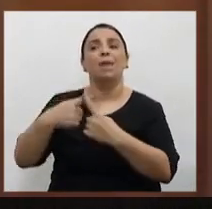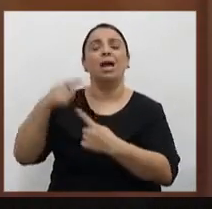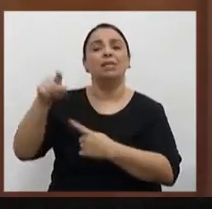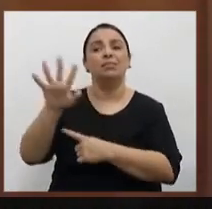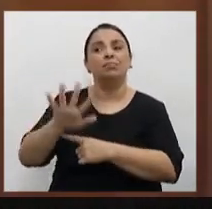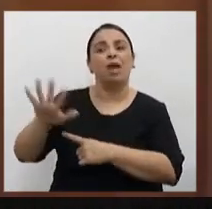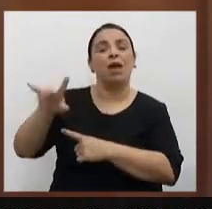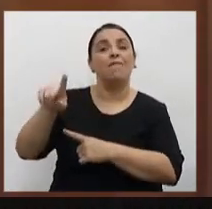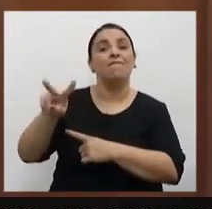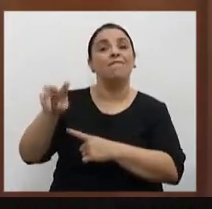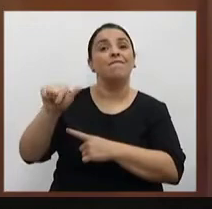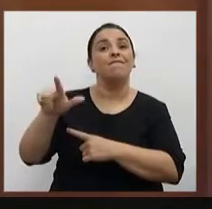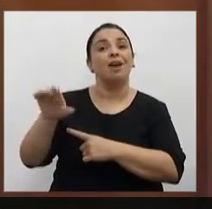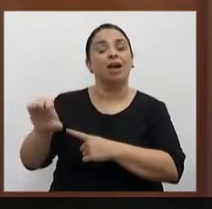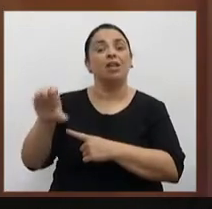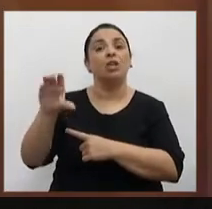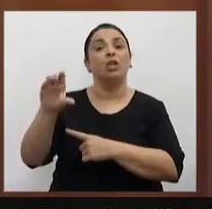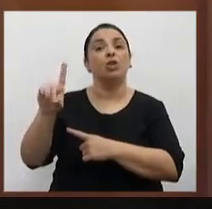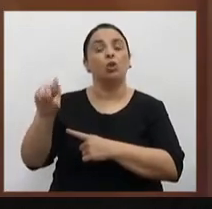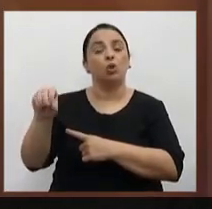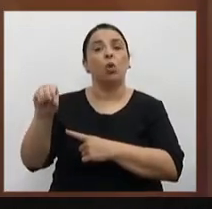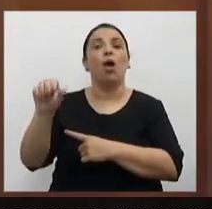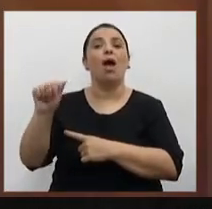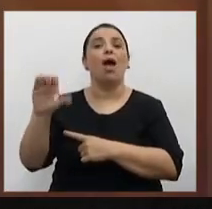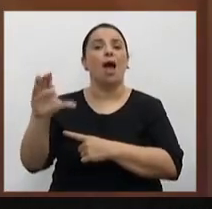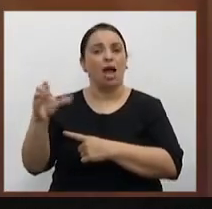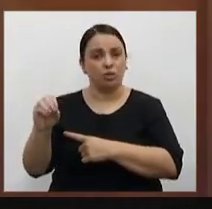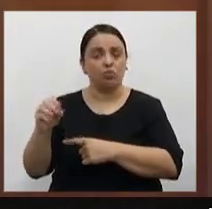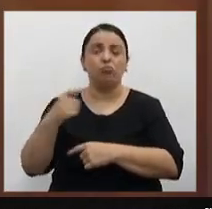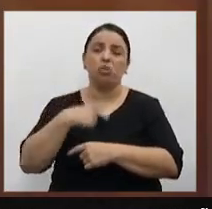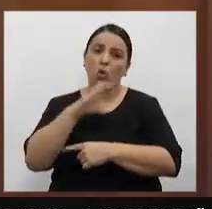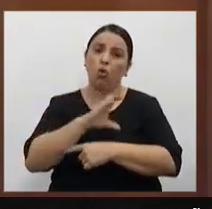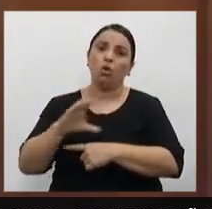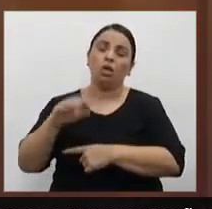hoje estou coordenadora geral deste fórum.